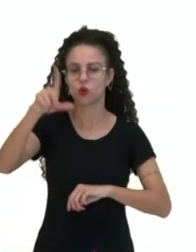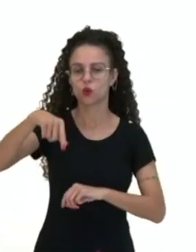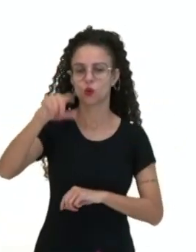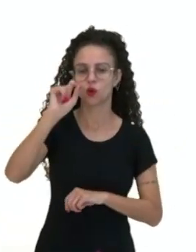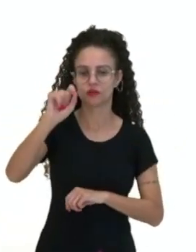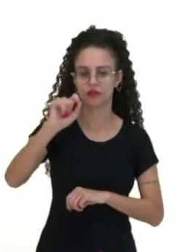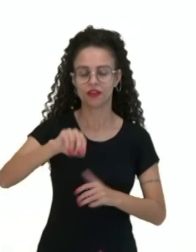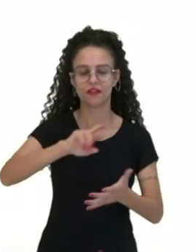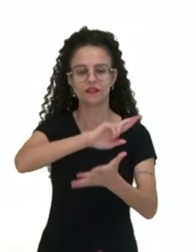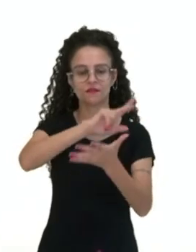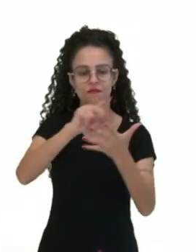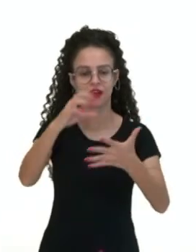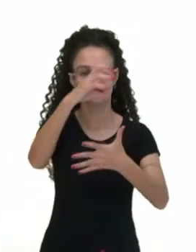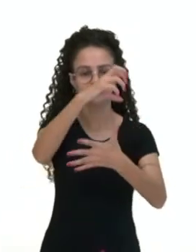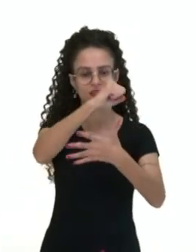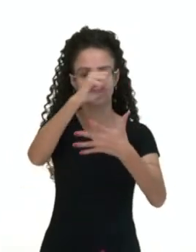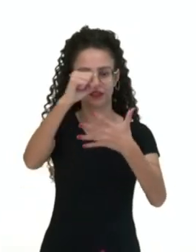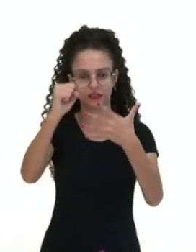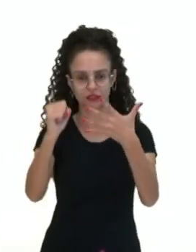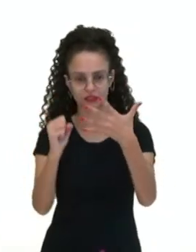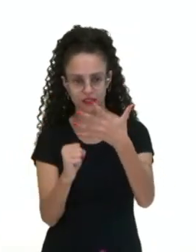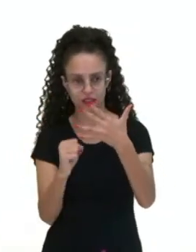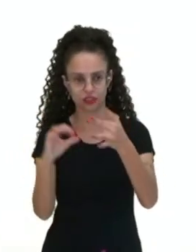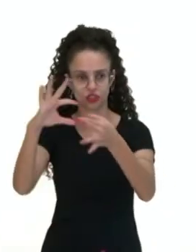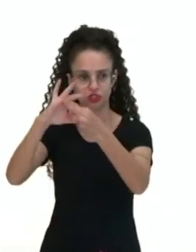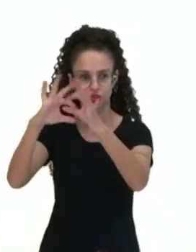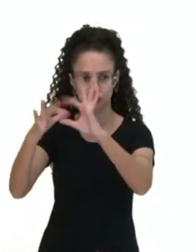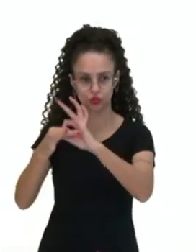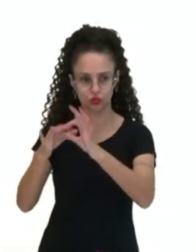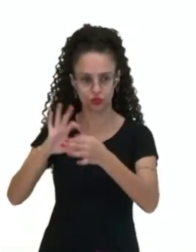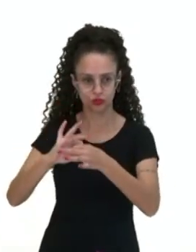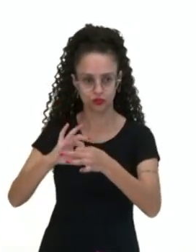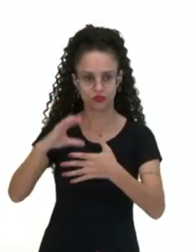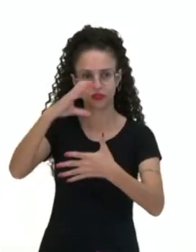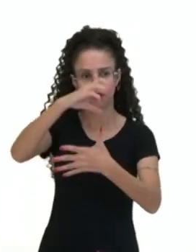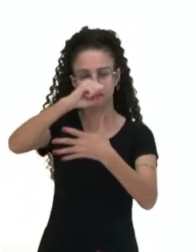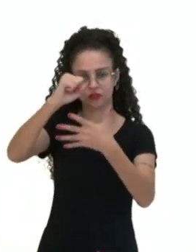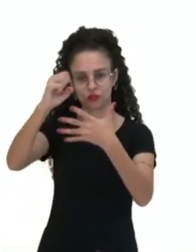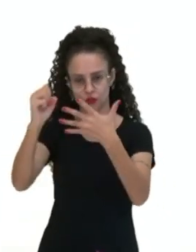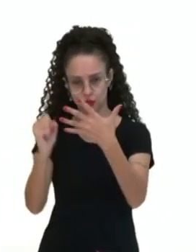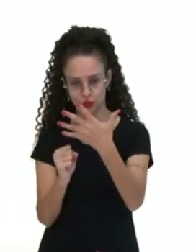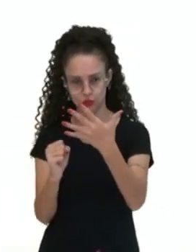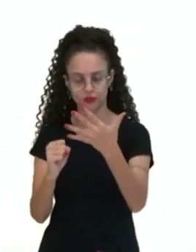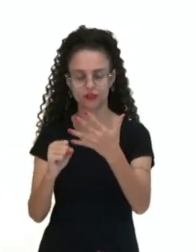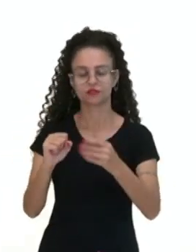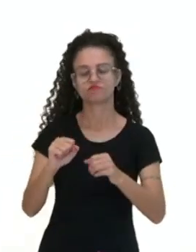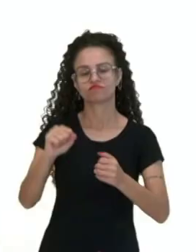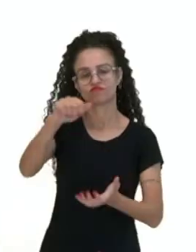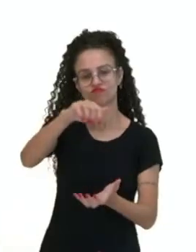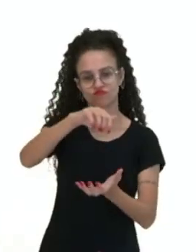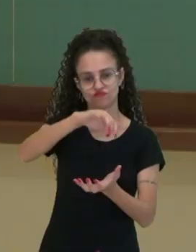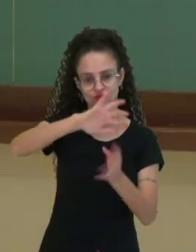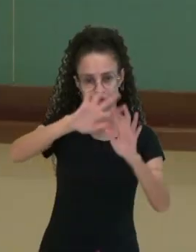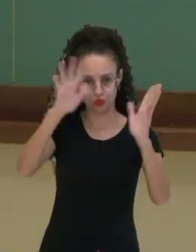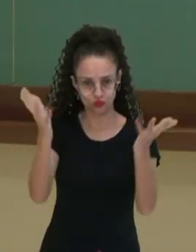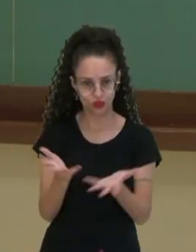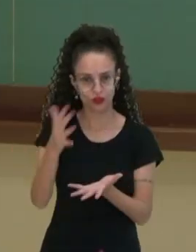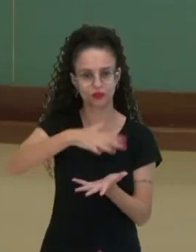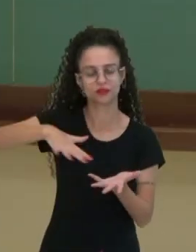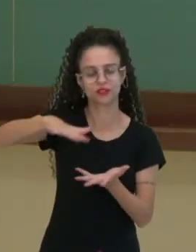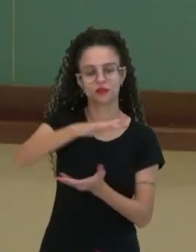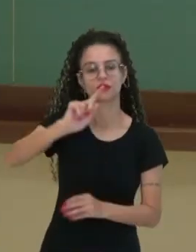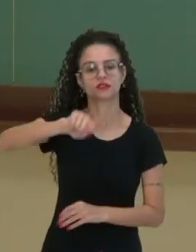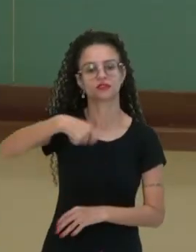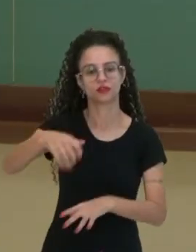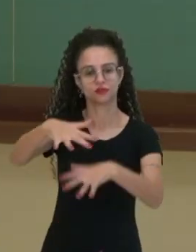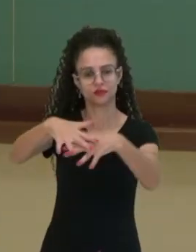são várias teias alimentares juntas, tá? Várias cadeias alimentares de um ecossistema, então passa a se